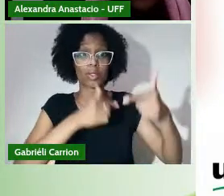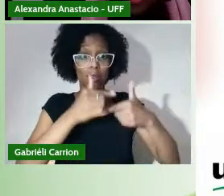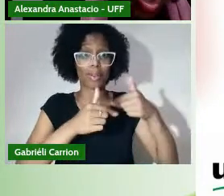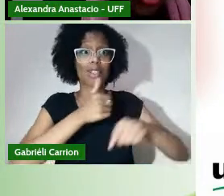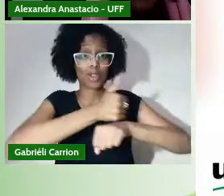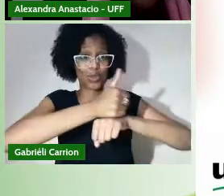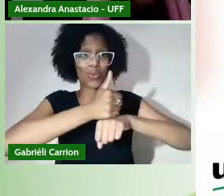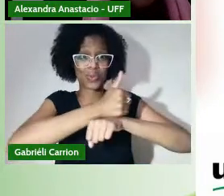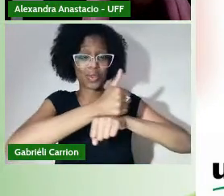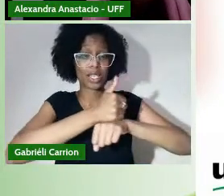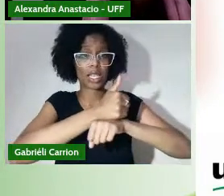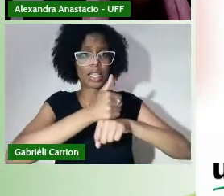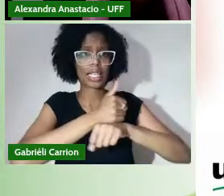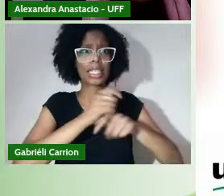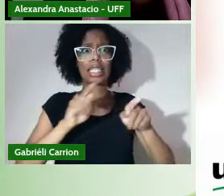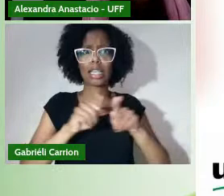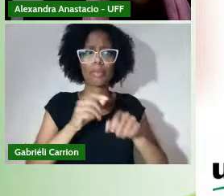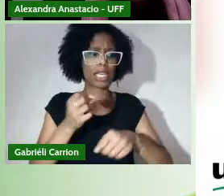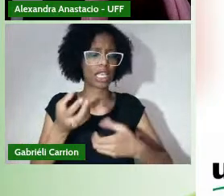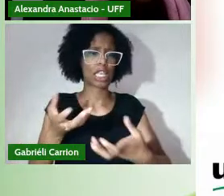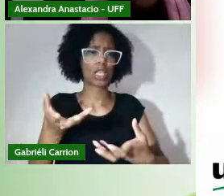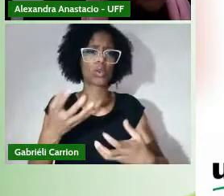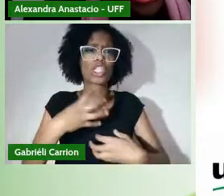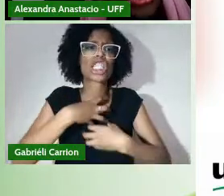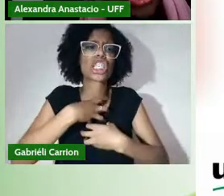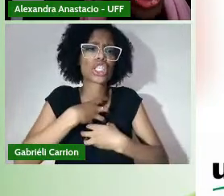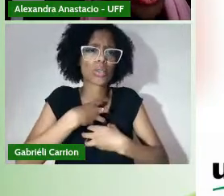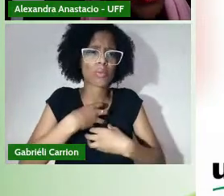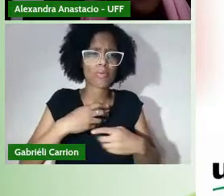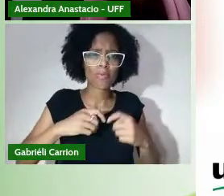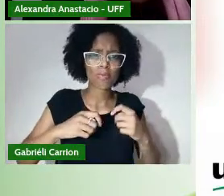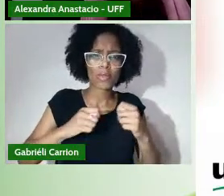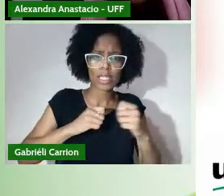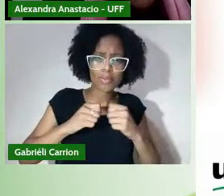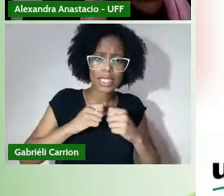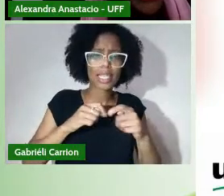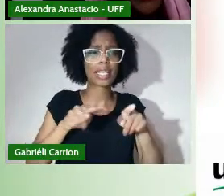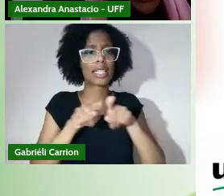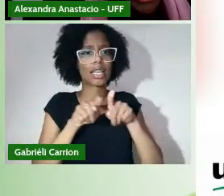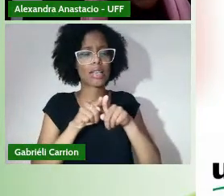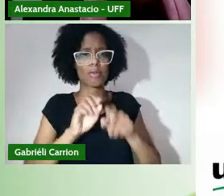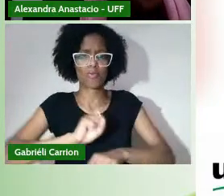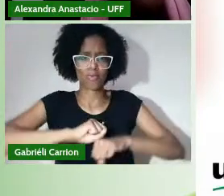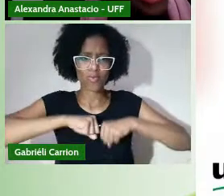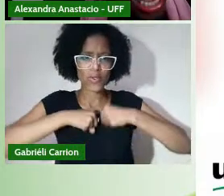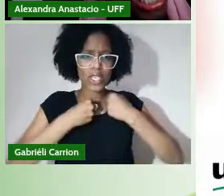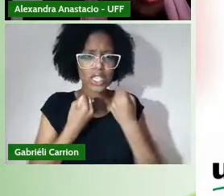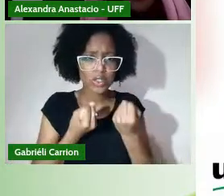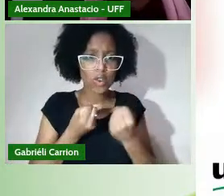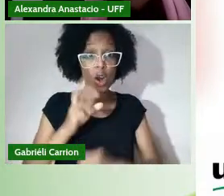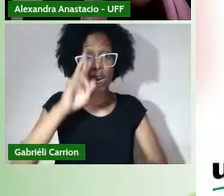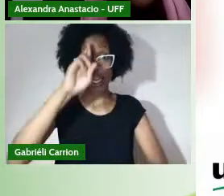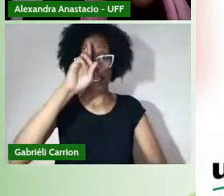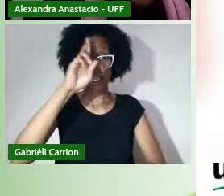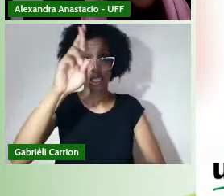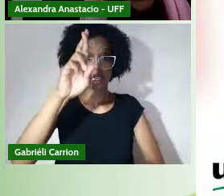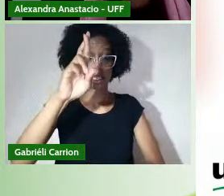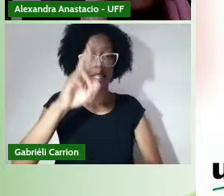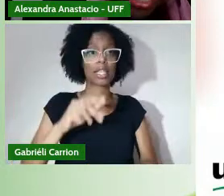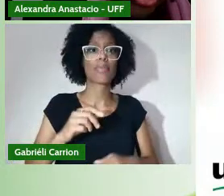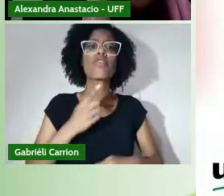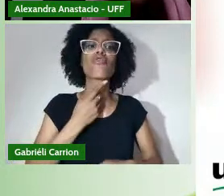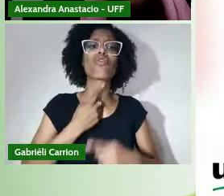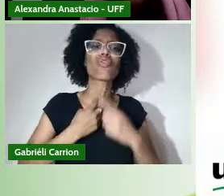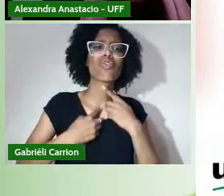O controle emocional é fundamental, a determinação, a liderança, a vontade de aprender,